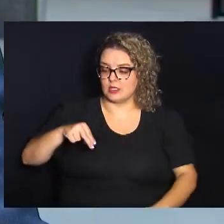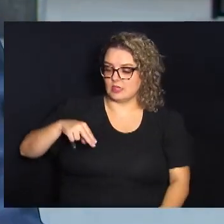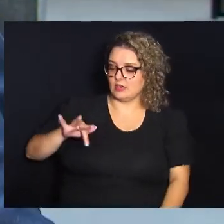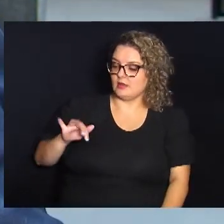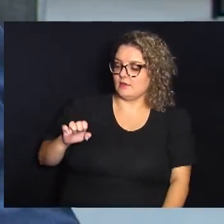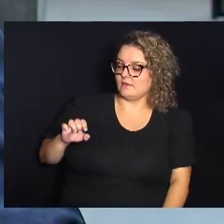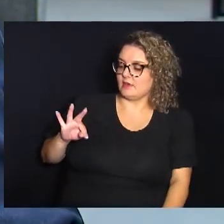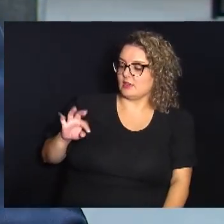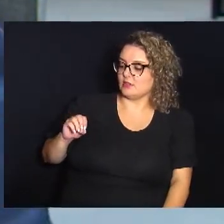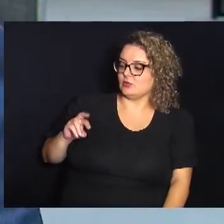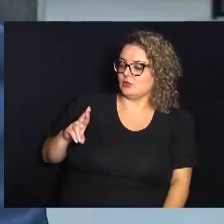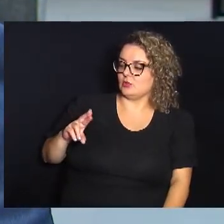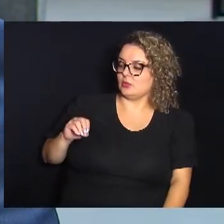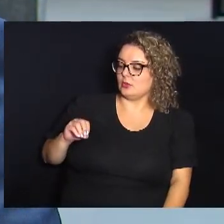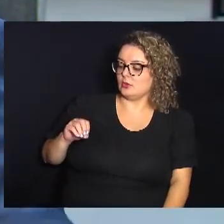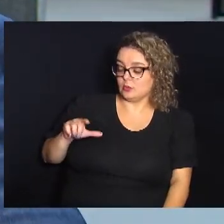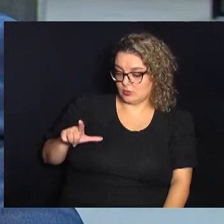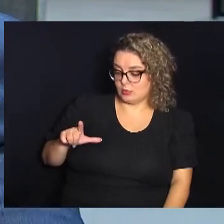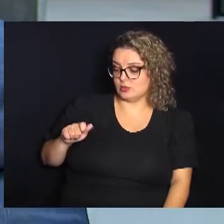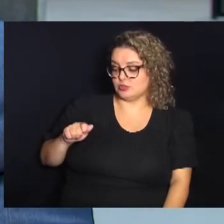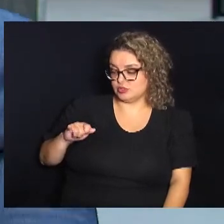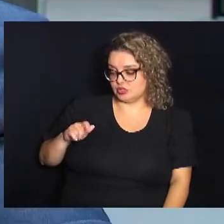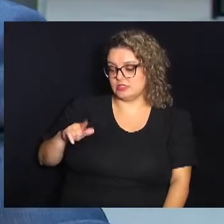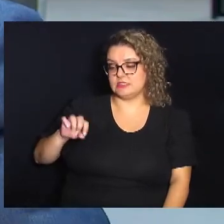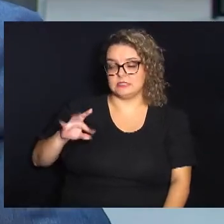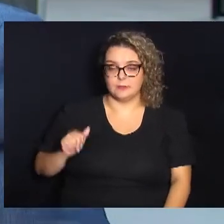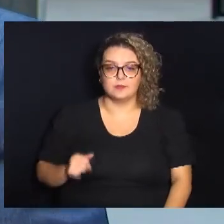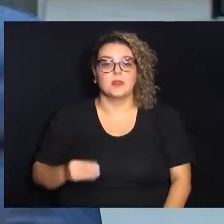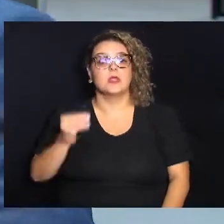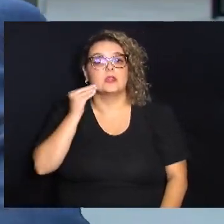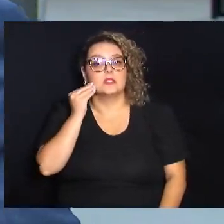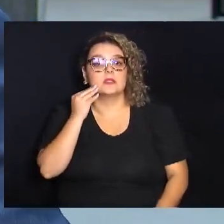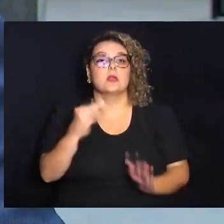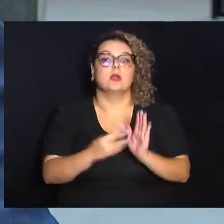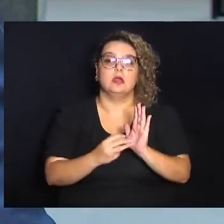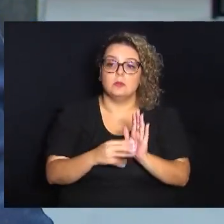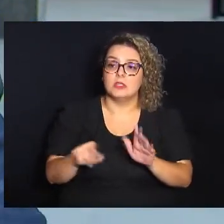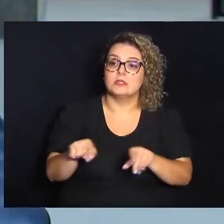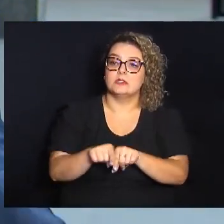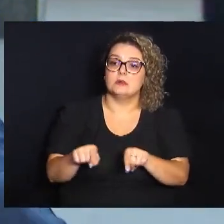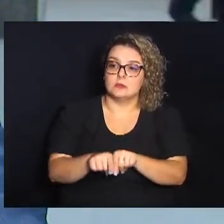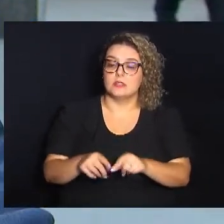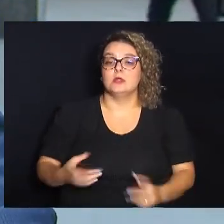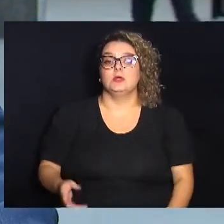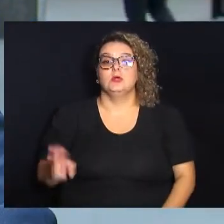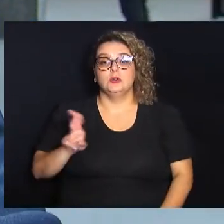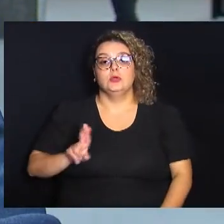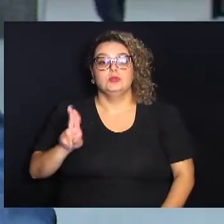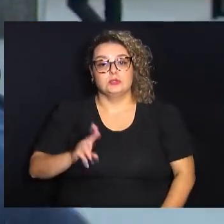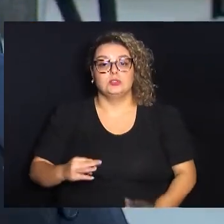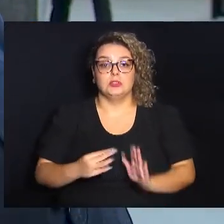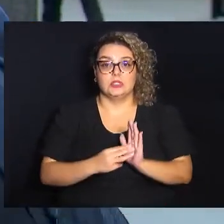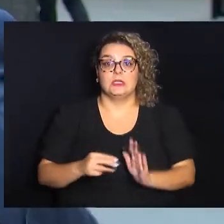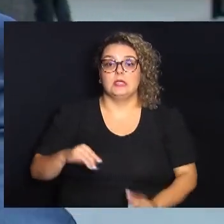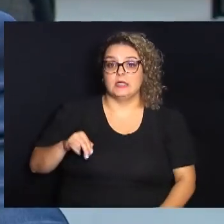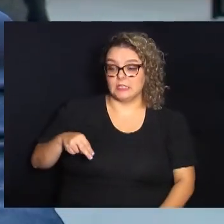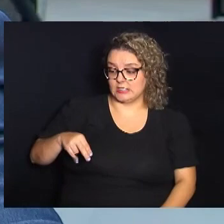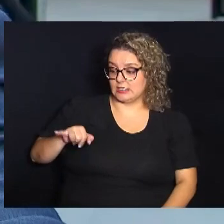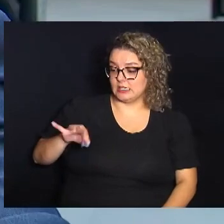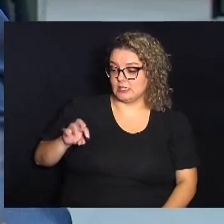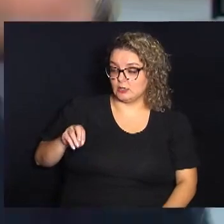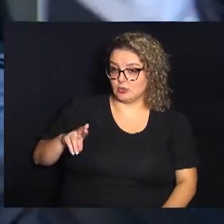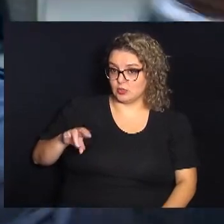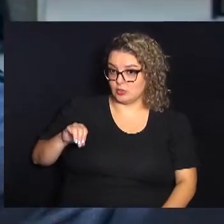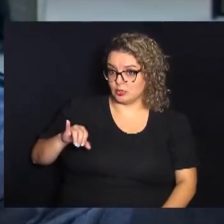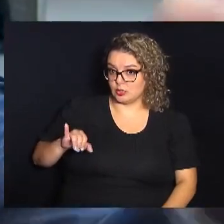vários infectologistas que atestaram esse método e inclusive foi usado esse método em